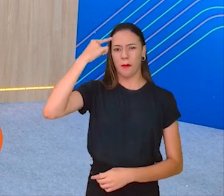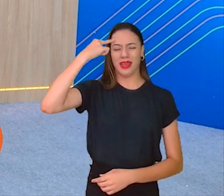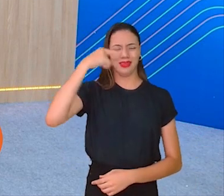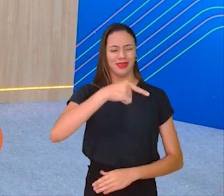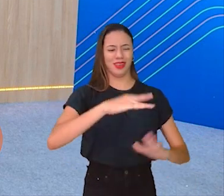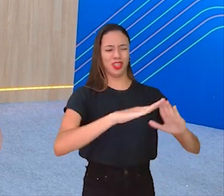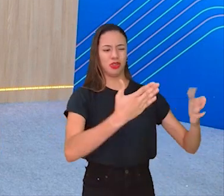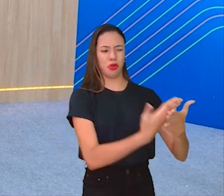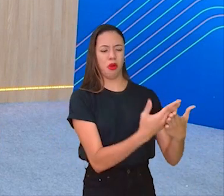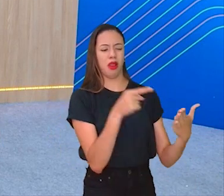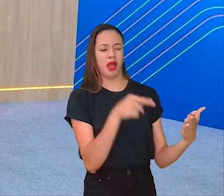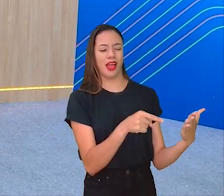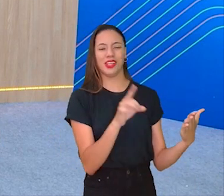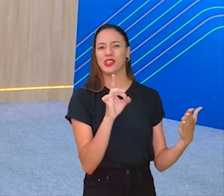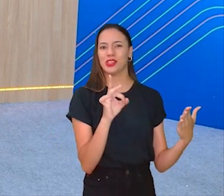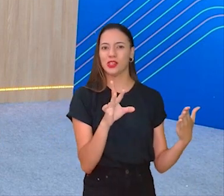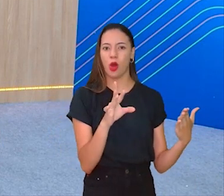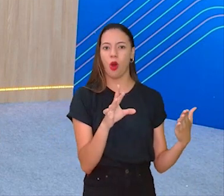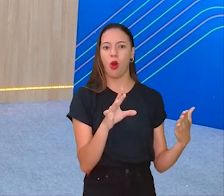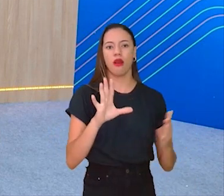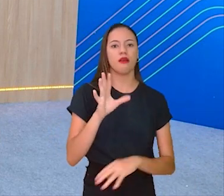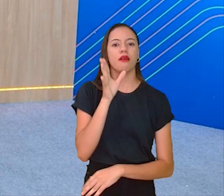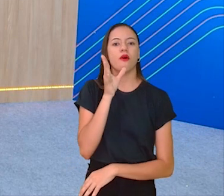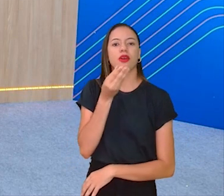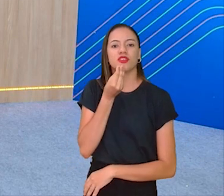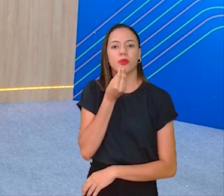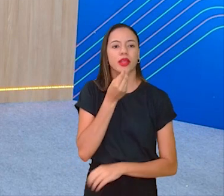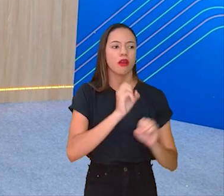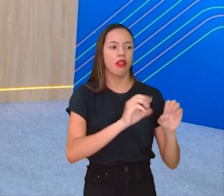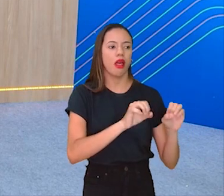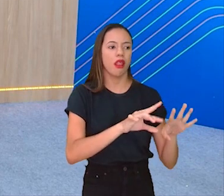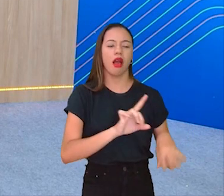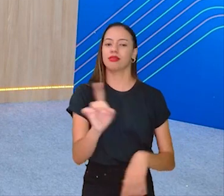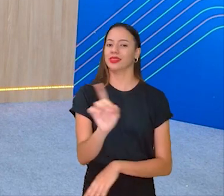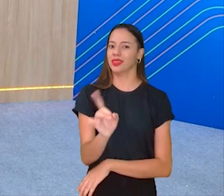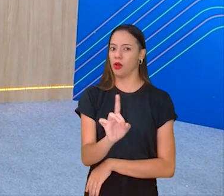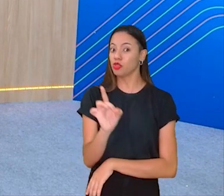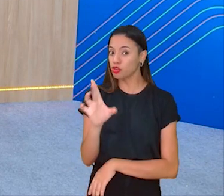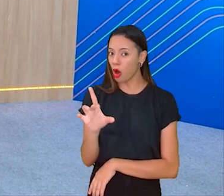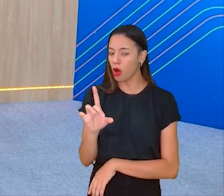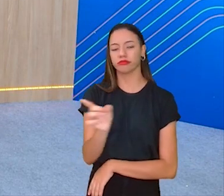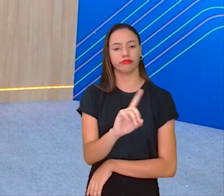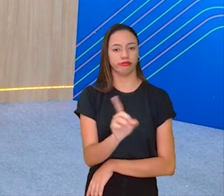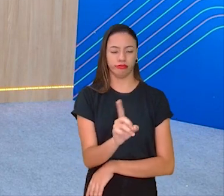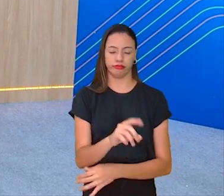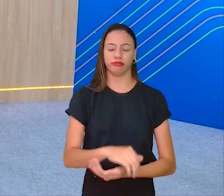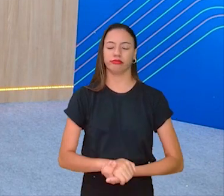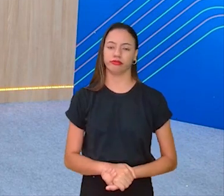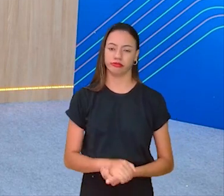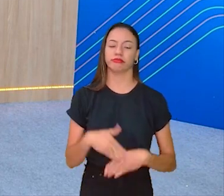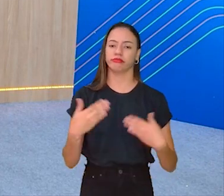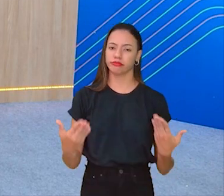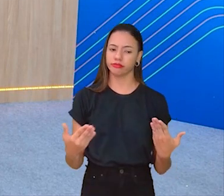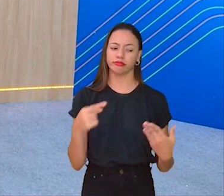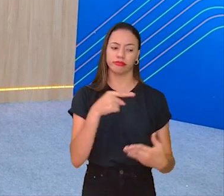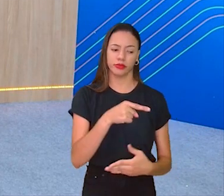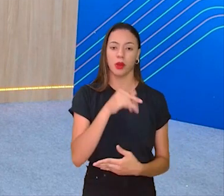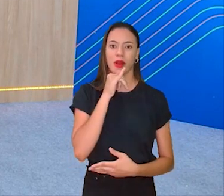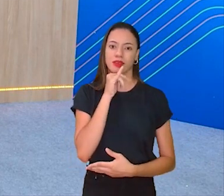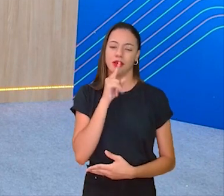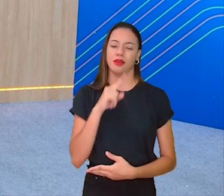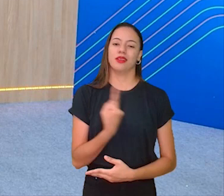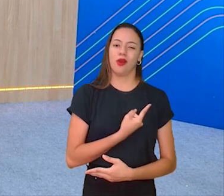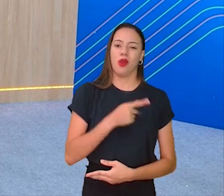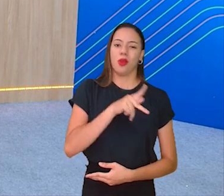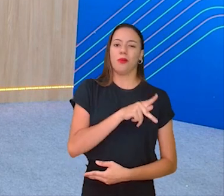local apenas de se repassar conhecimentos, mas isso não é verdade. Claro que a gente, enquanto professor, a gente